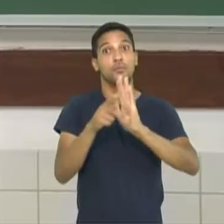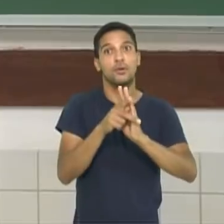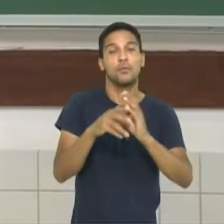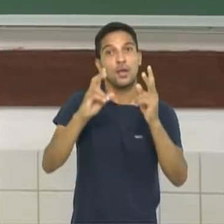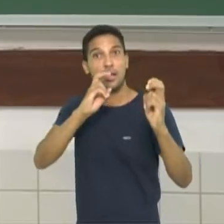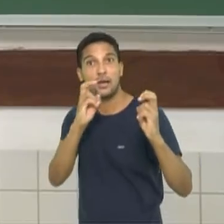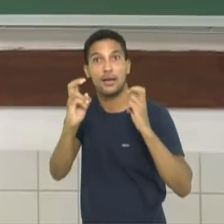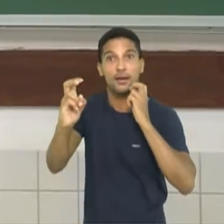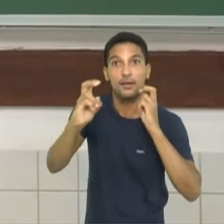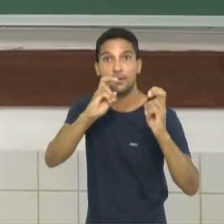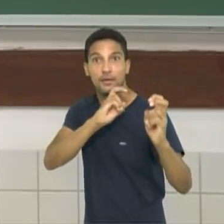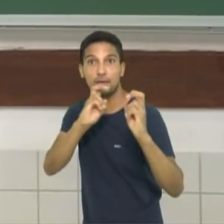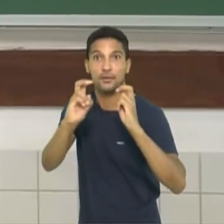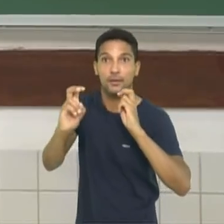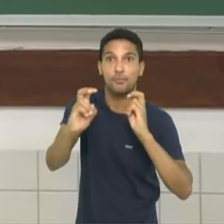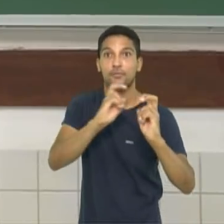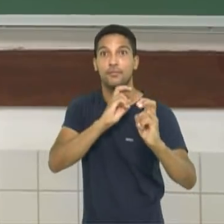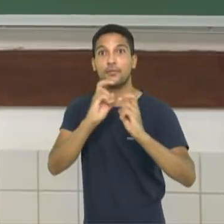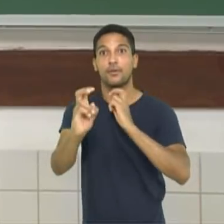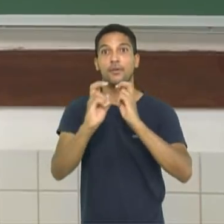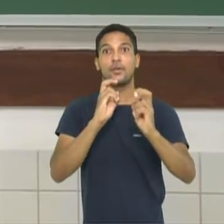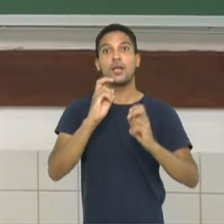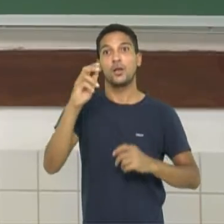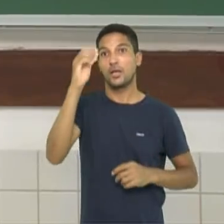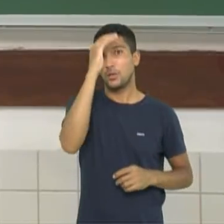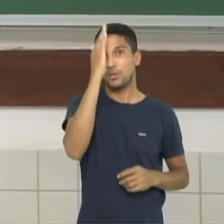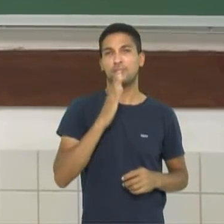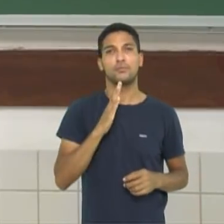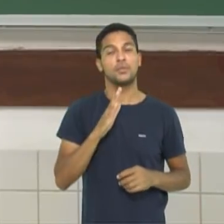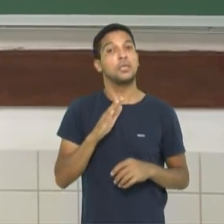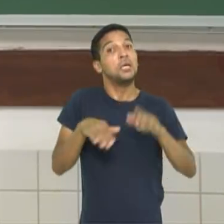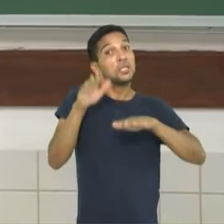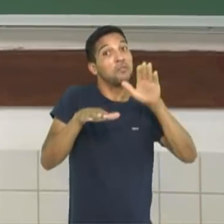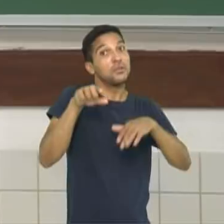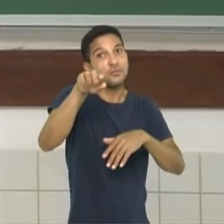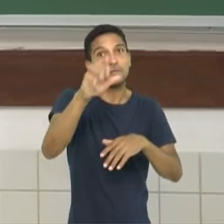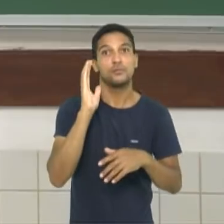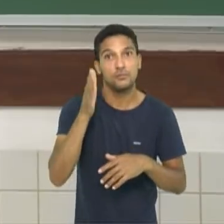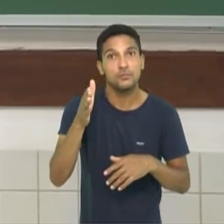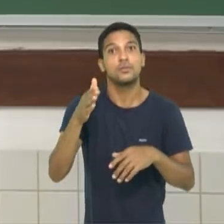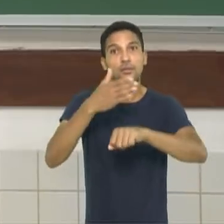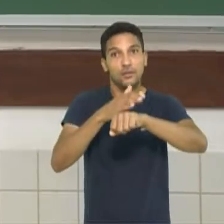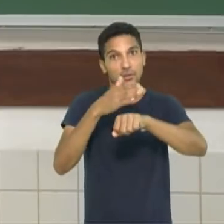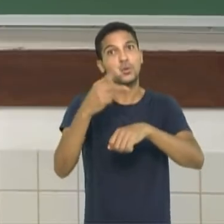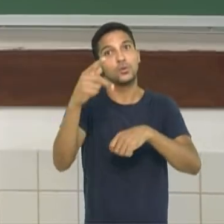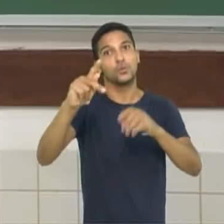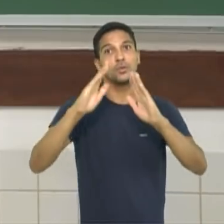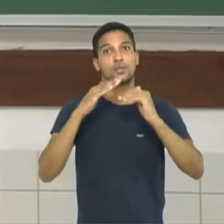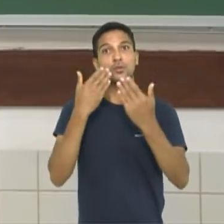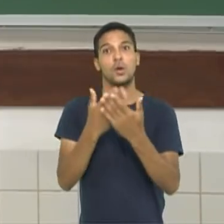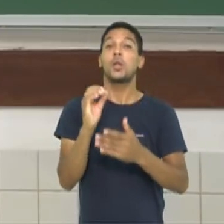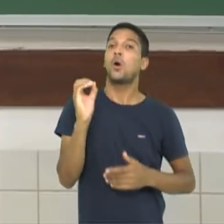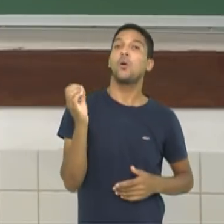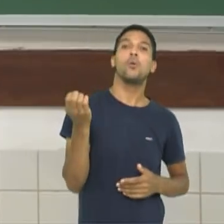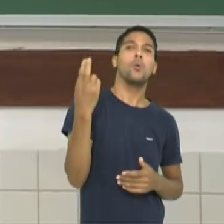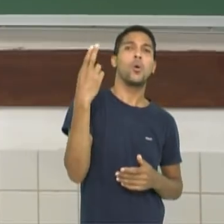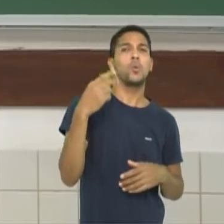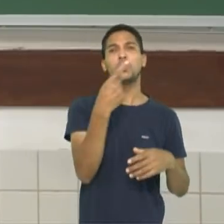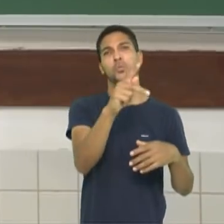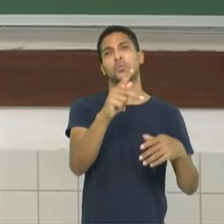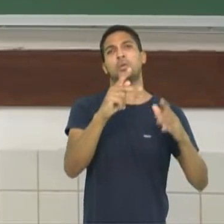é dança, né? Mas olhando agora pelo aspecto da luta, vamos falar um pouquinho do aspecto da luta. Então,